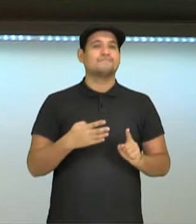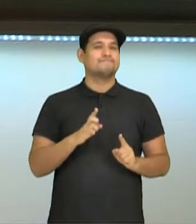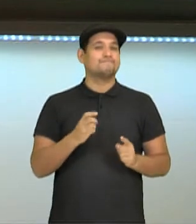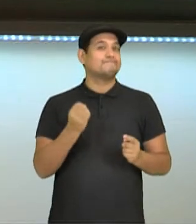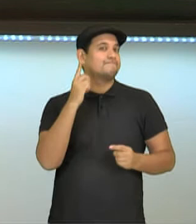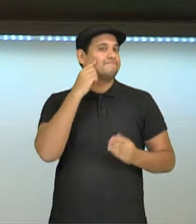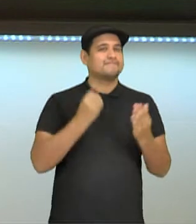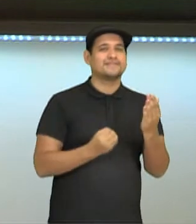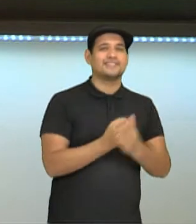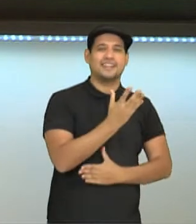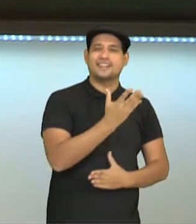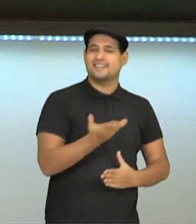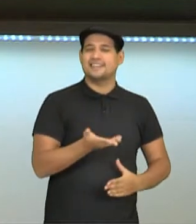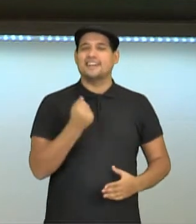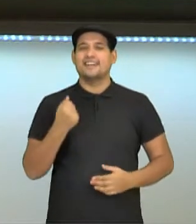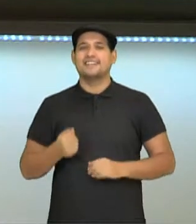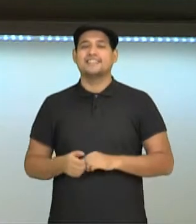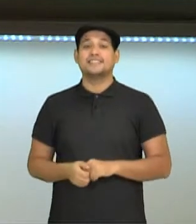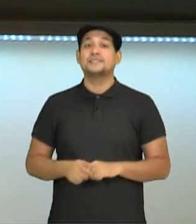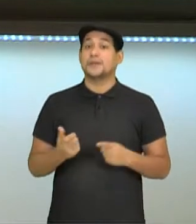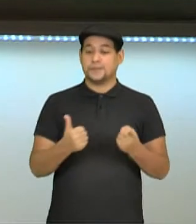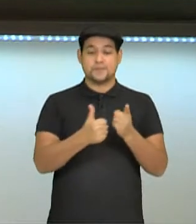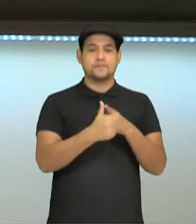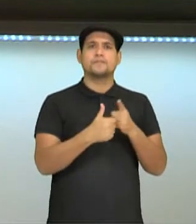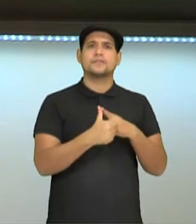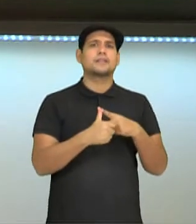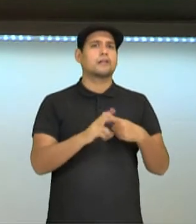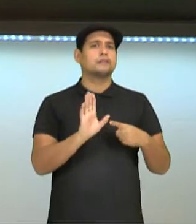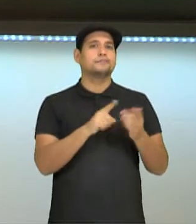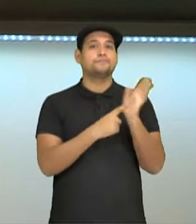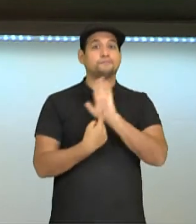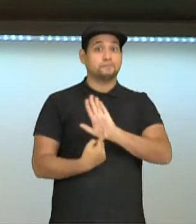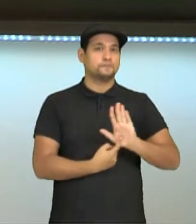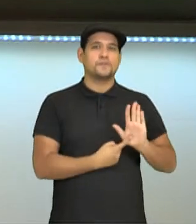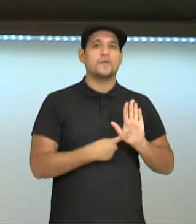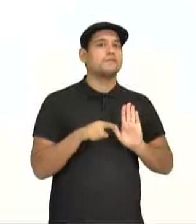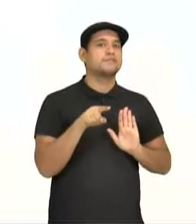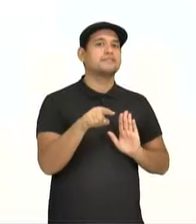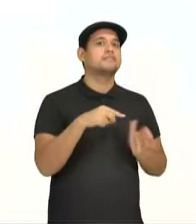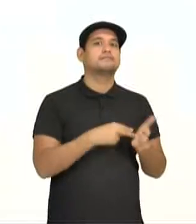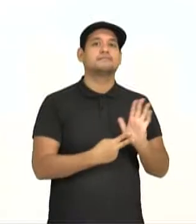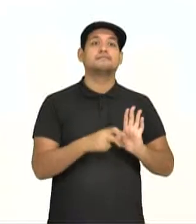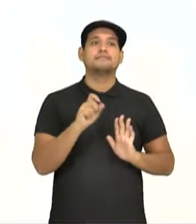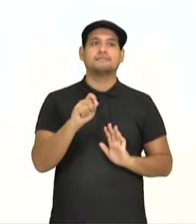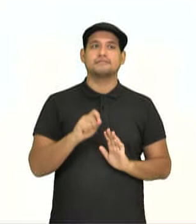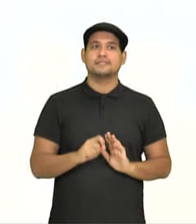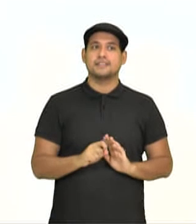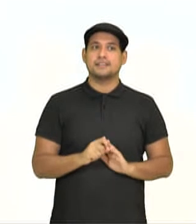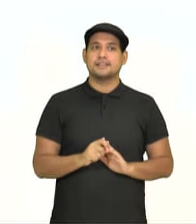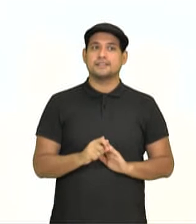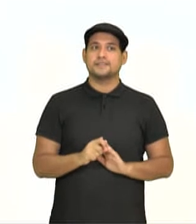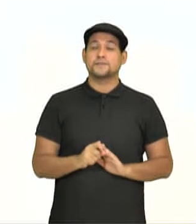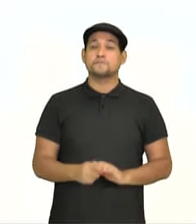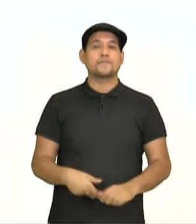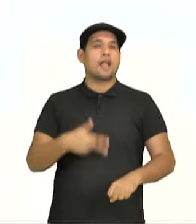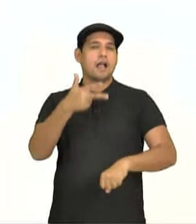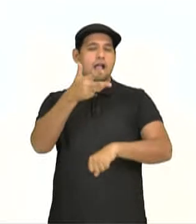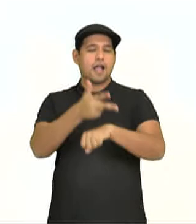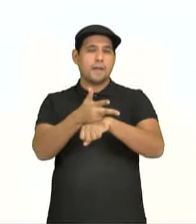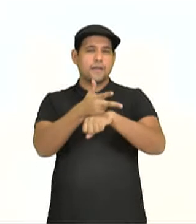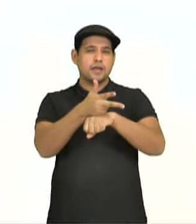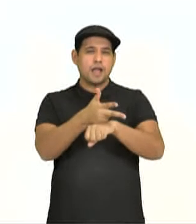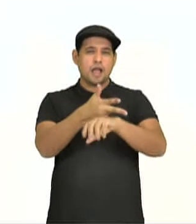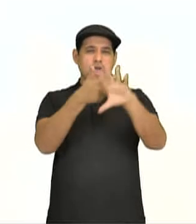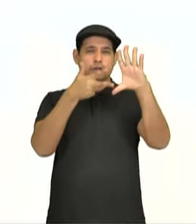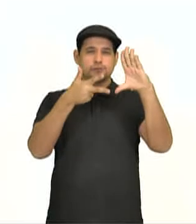desses inventos, né? Então, a primeira aqui que eu trouxe para vocês é a câmera escura.